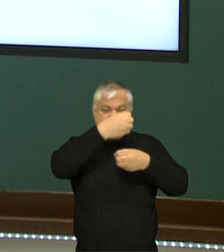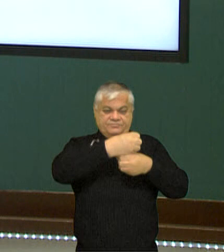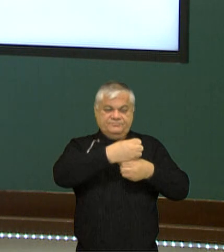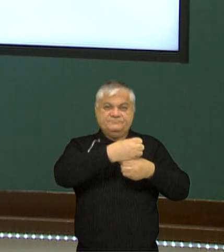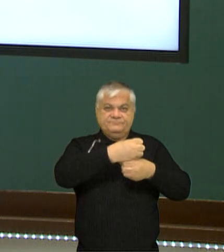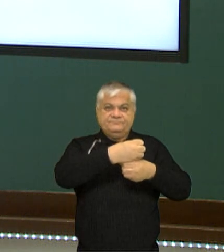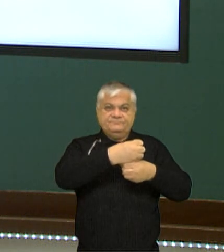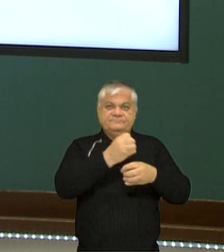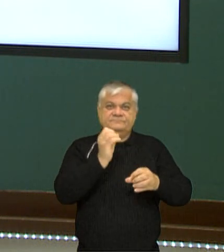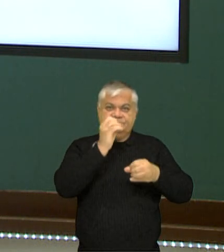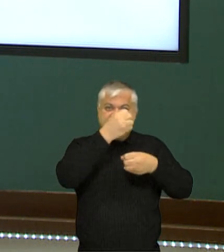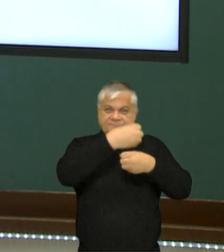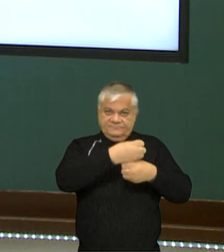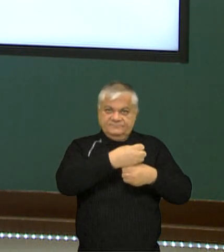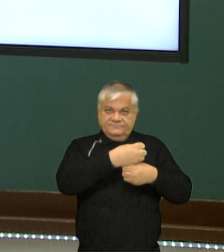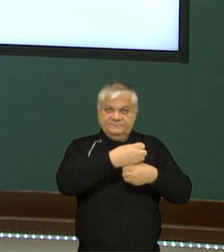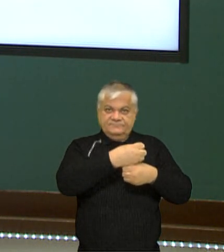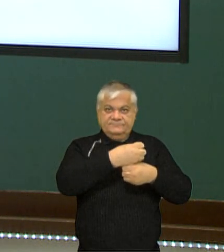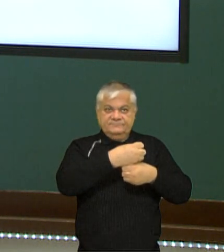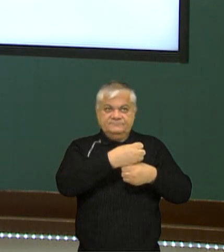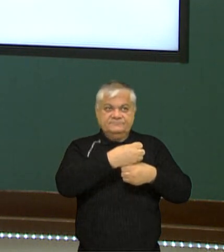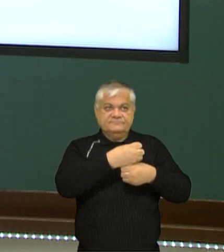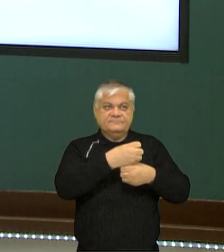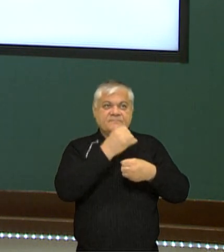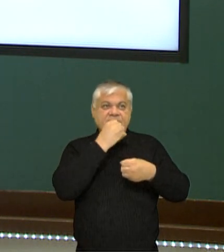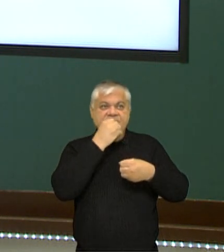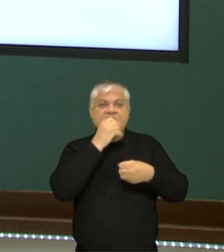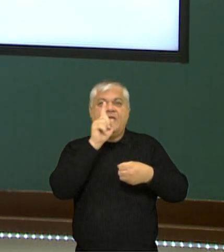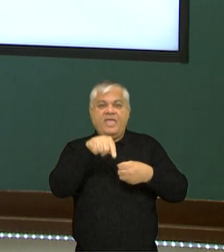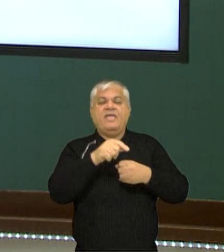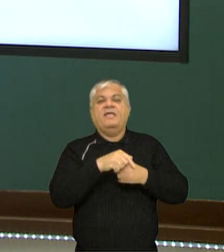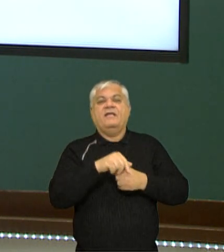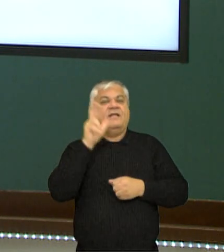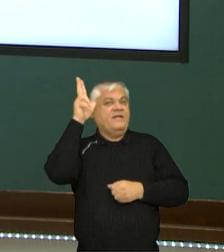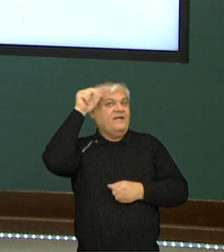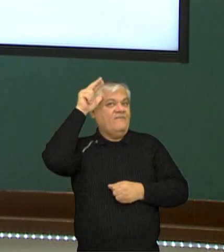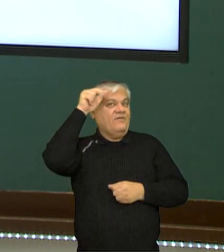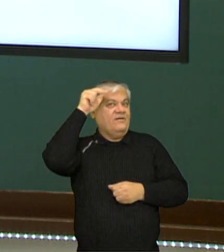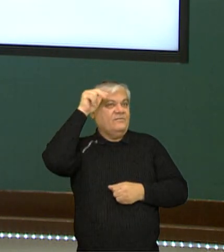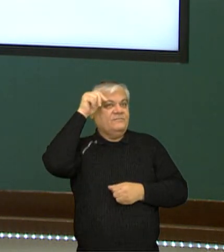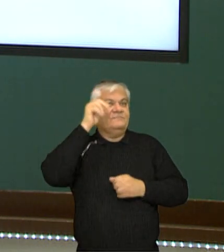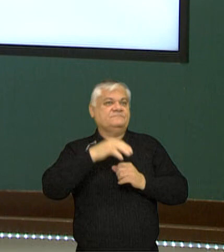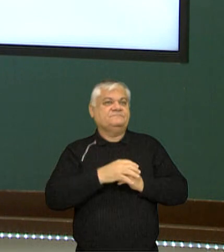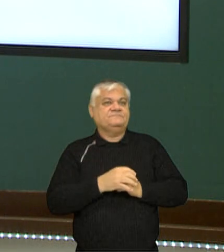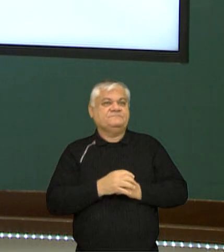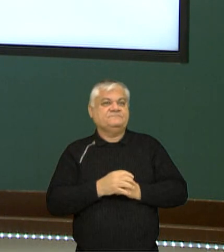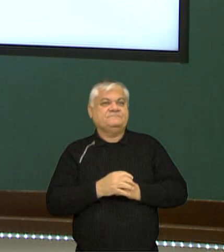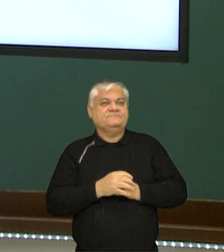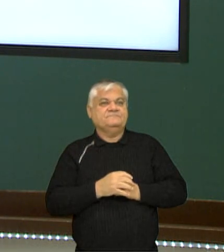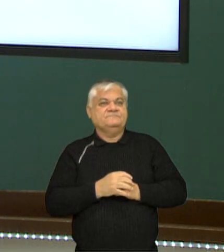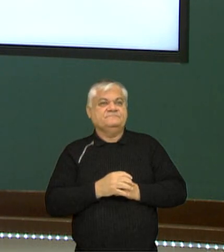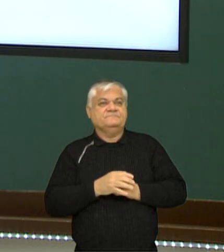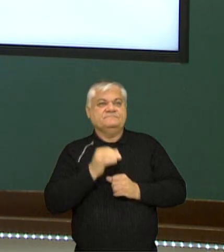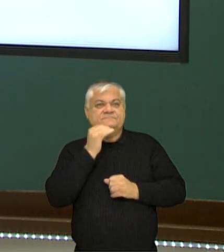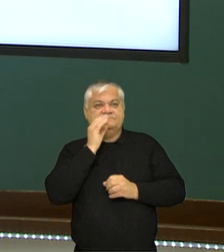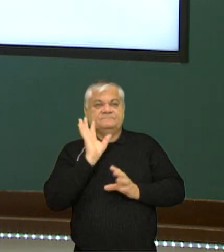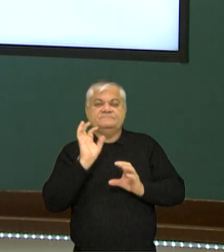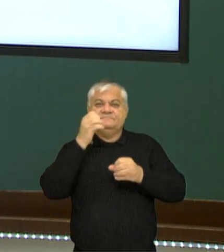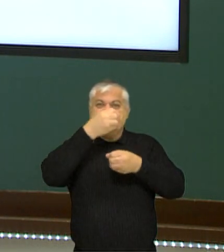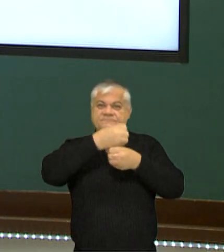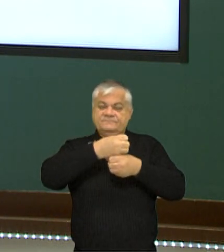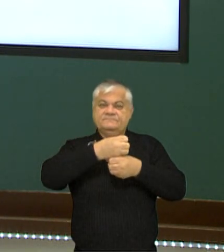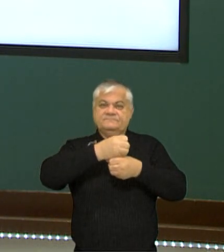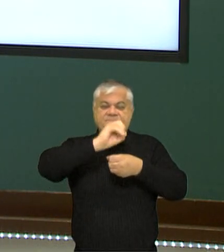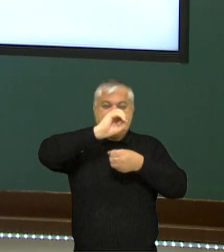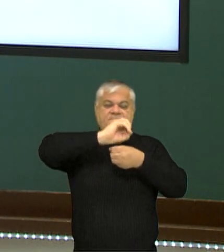mas ela colocada de lado sobre a outra, é o cavalo. Duas tampinhas, uma em cima da outra, mas